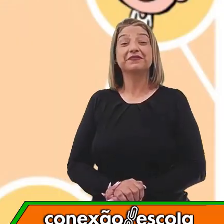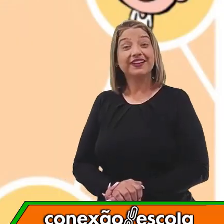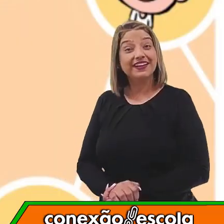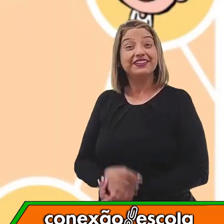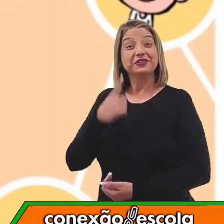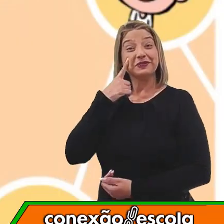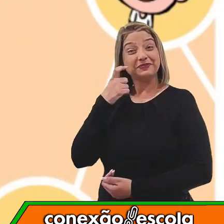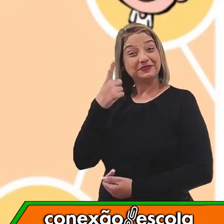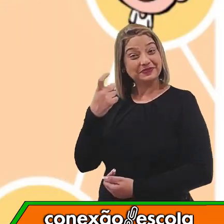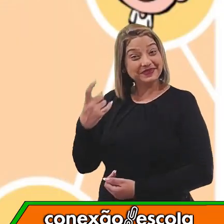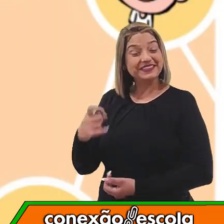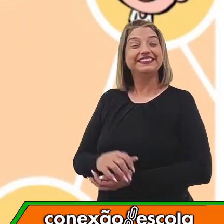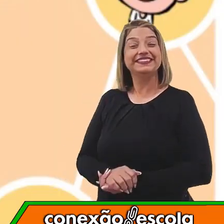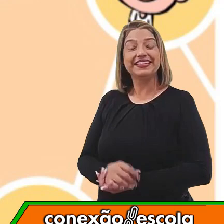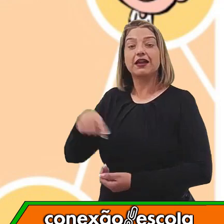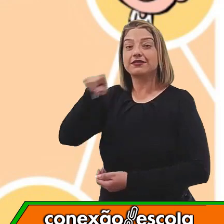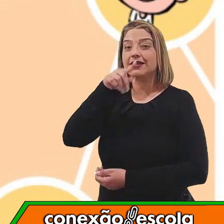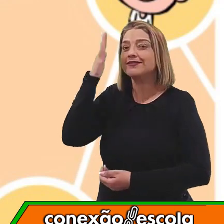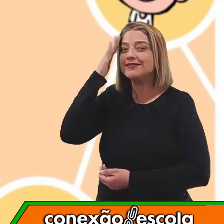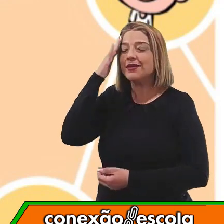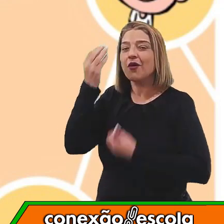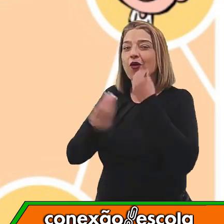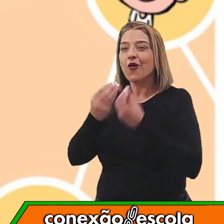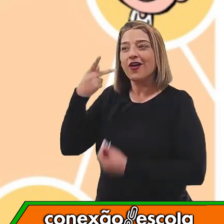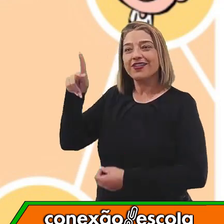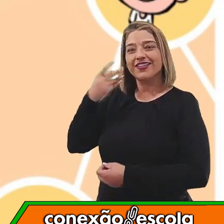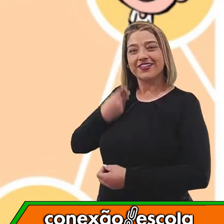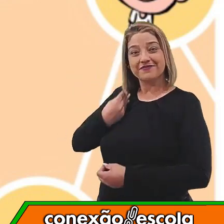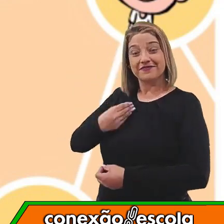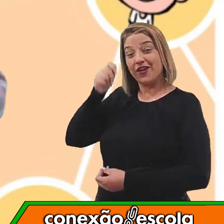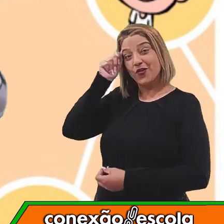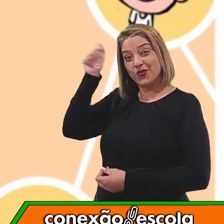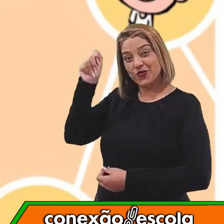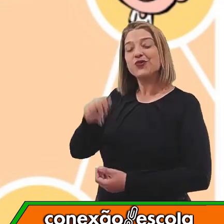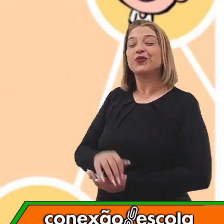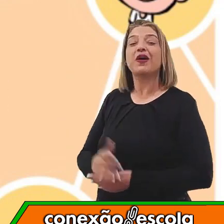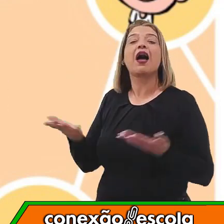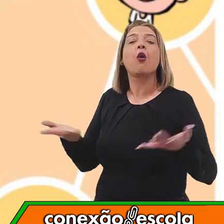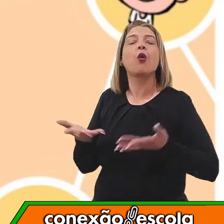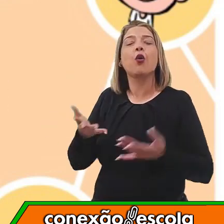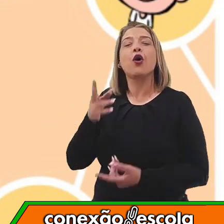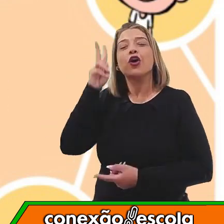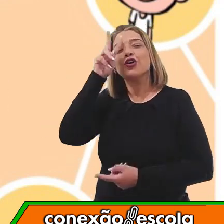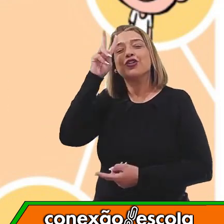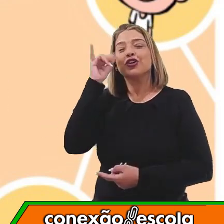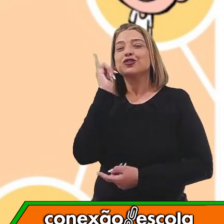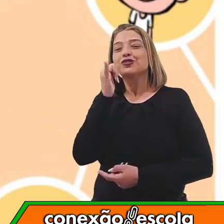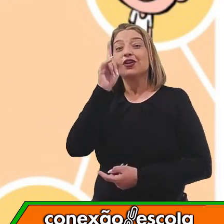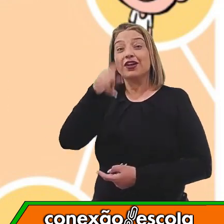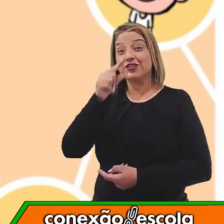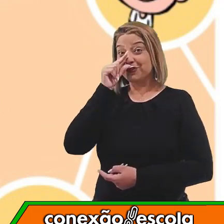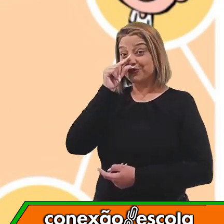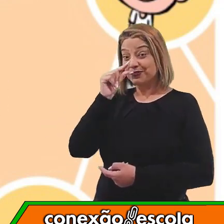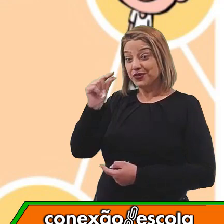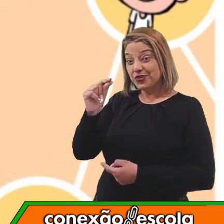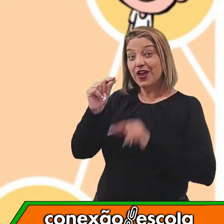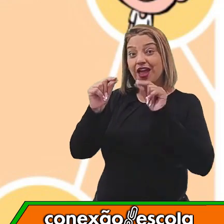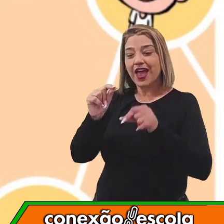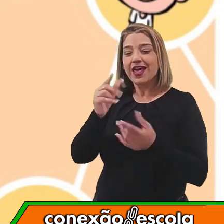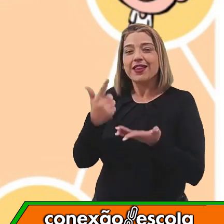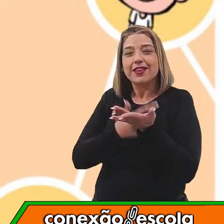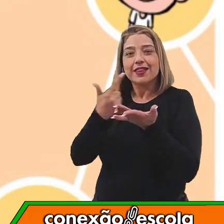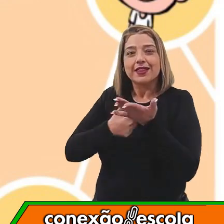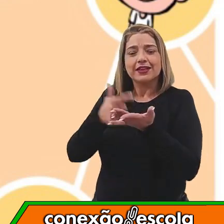Que interessante, né, gente? Saber mais sobre o autor. E agora vamos ouvir a história Pinóquio, o livro das